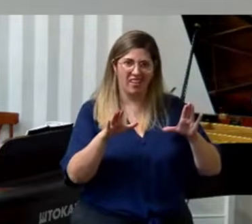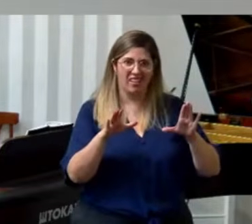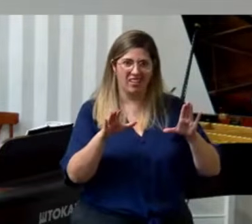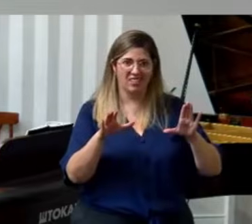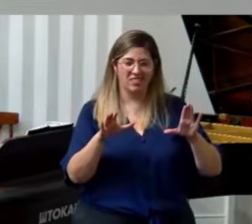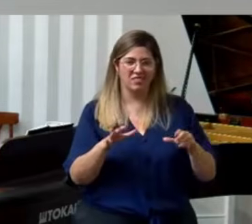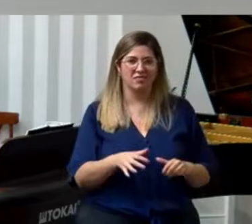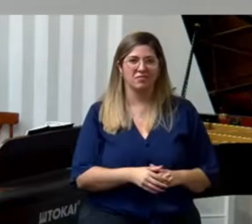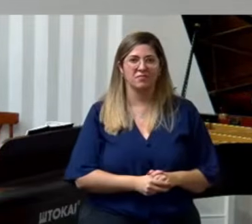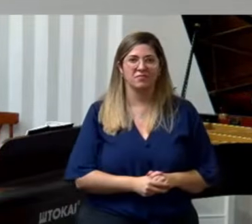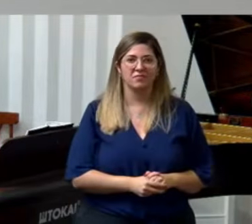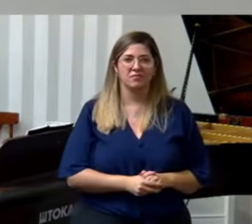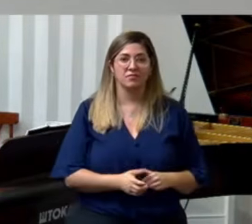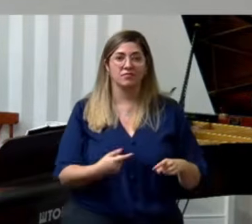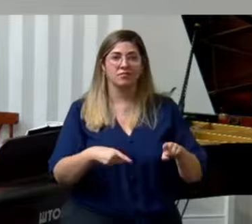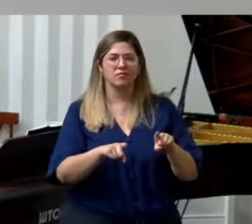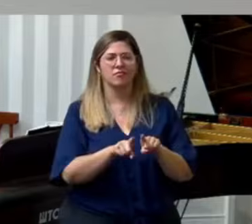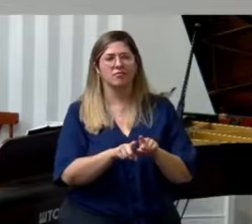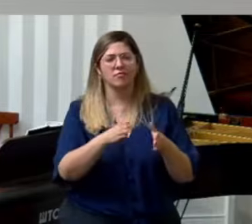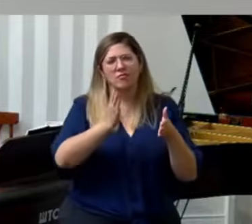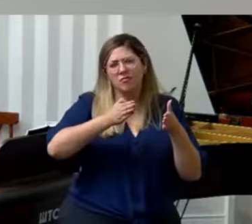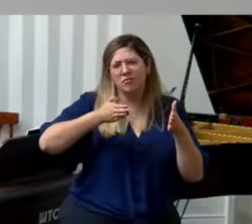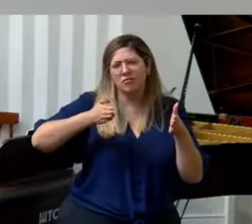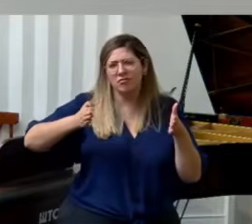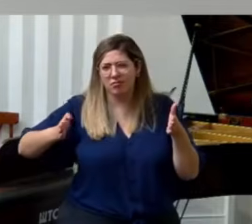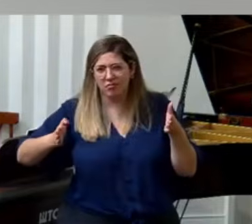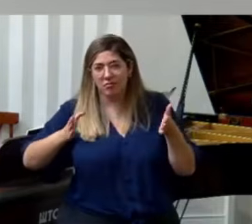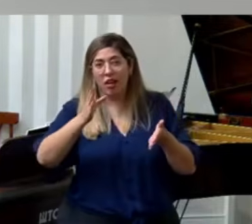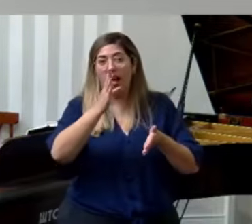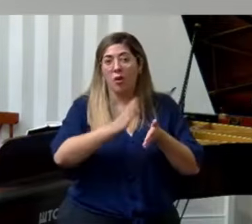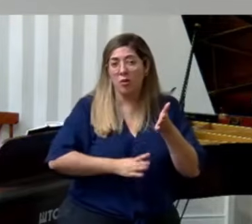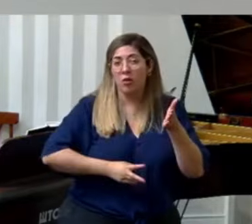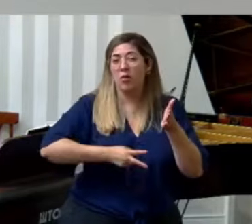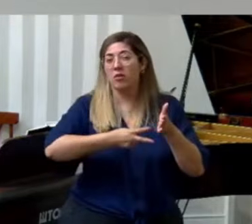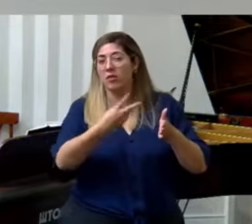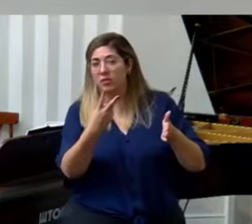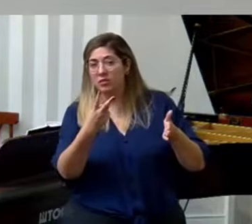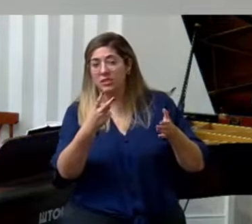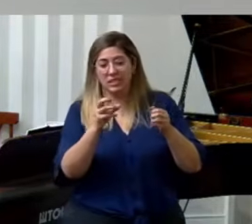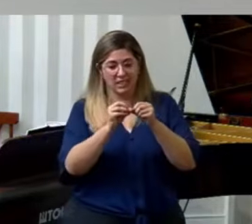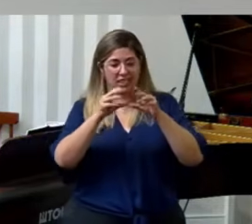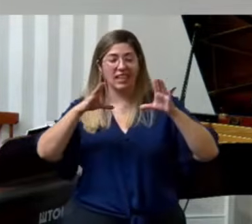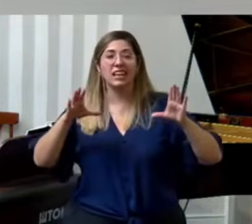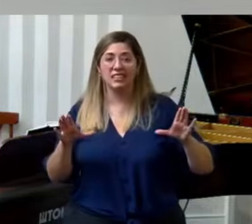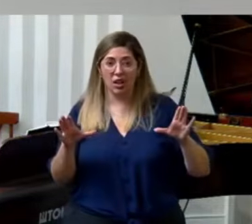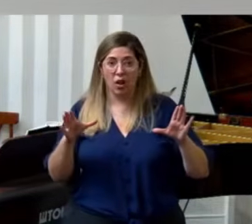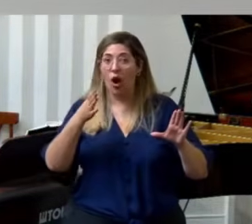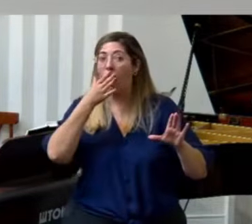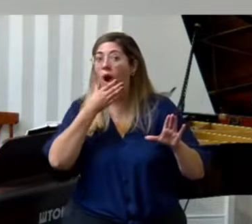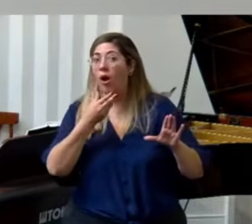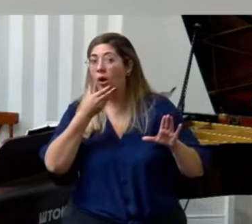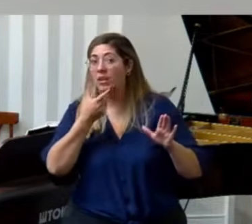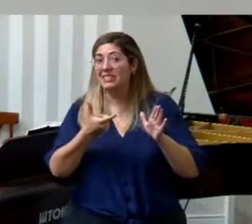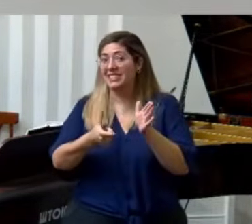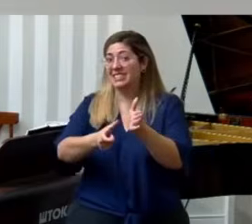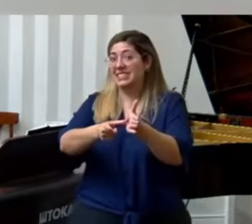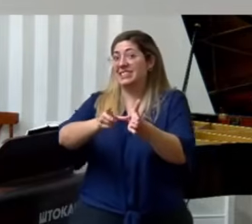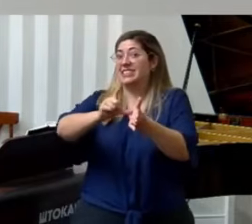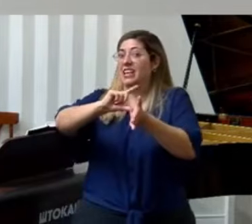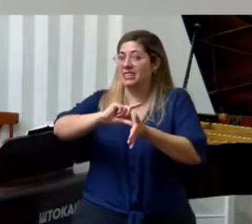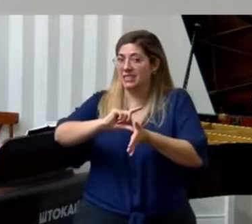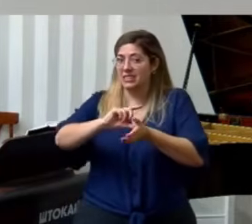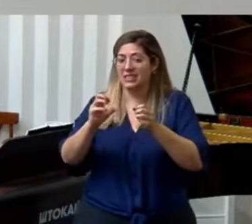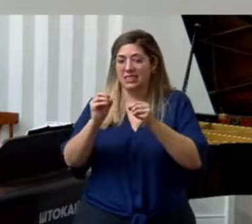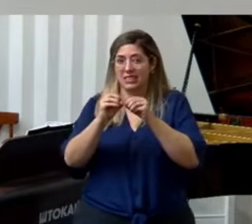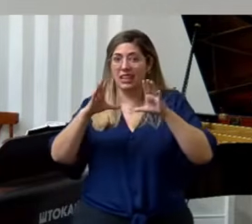formado. A sequência de eventos do capítulo 2 nos mostra que a criação do ser humano é anterior